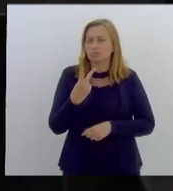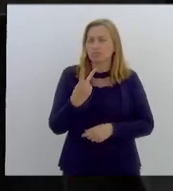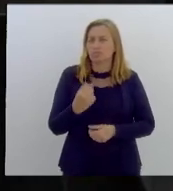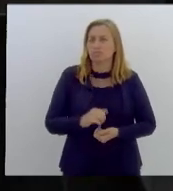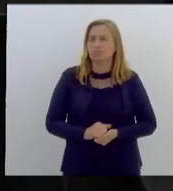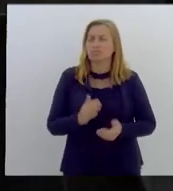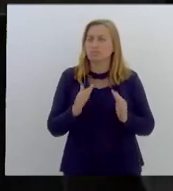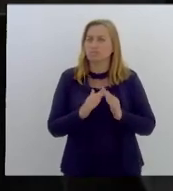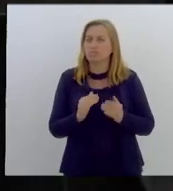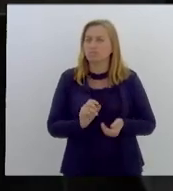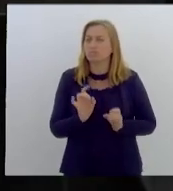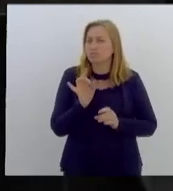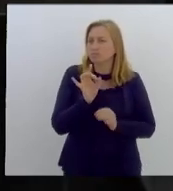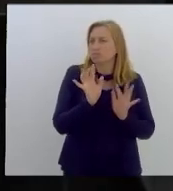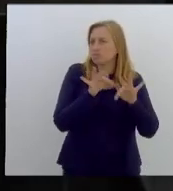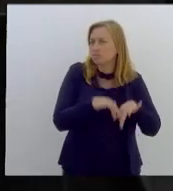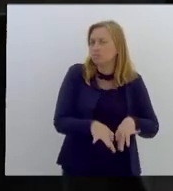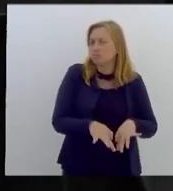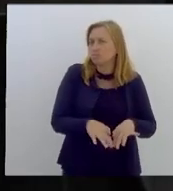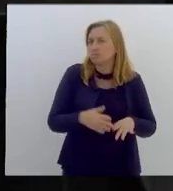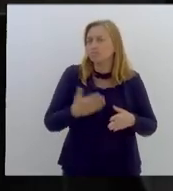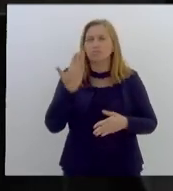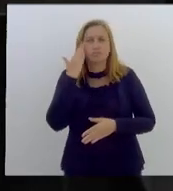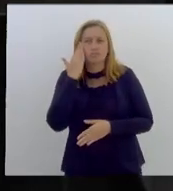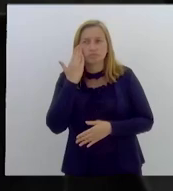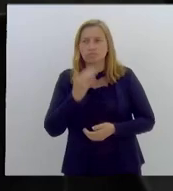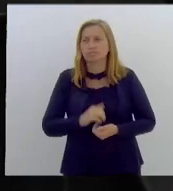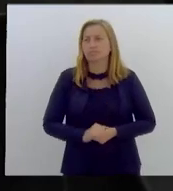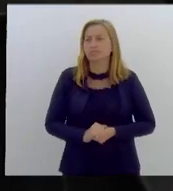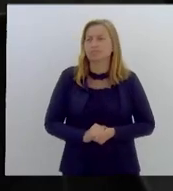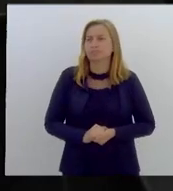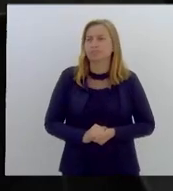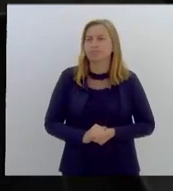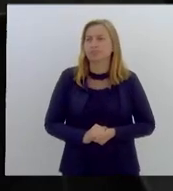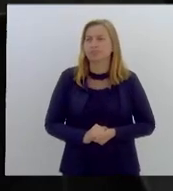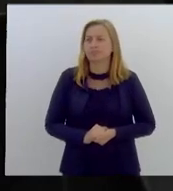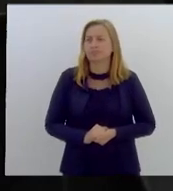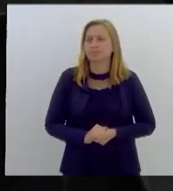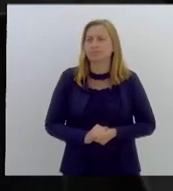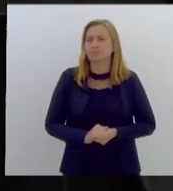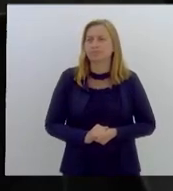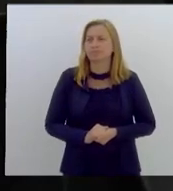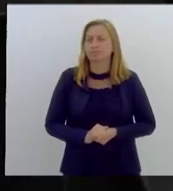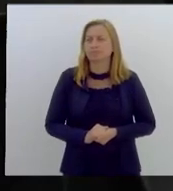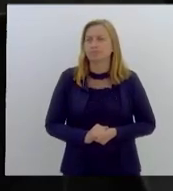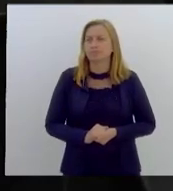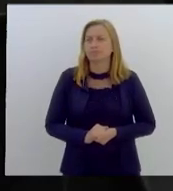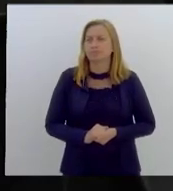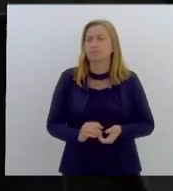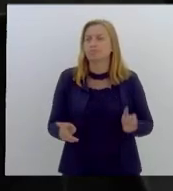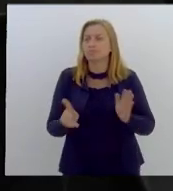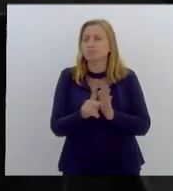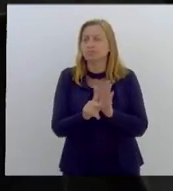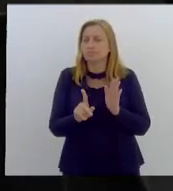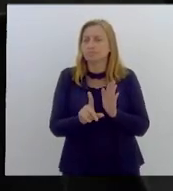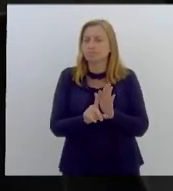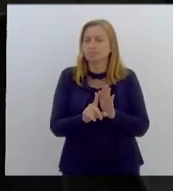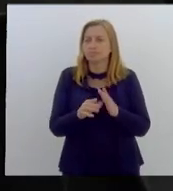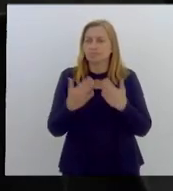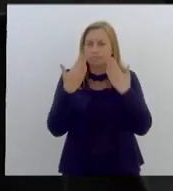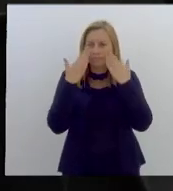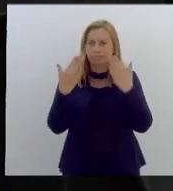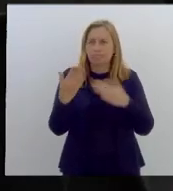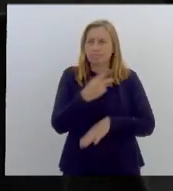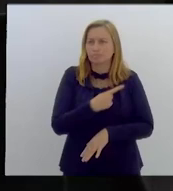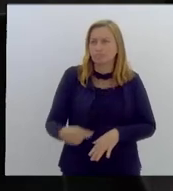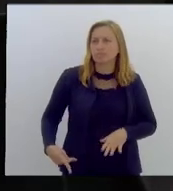final, chegamos ao entendimento, a partir de um projeto apresentado pelo presidente dessa casa,